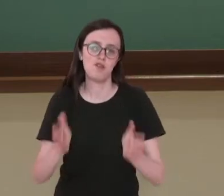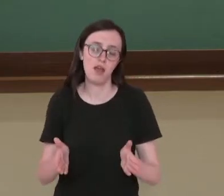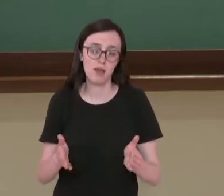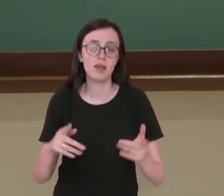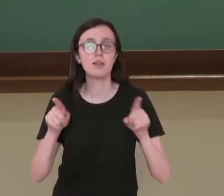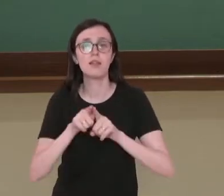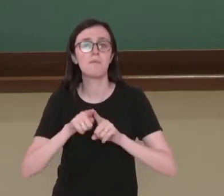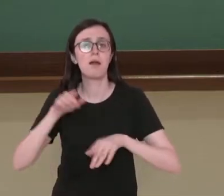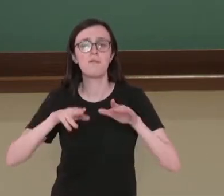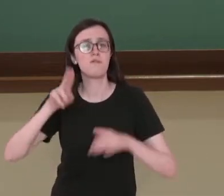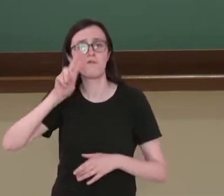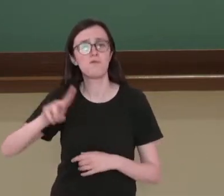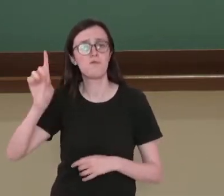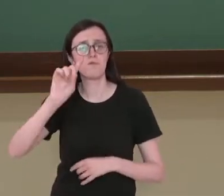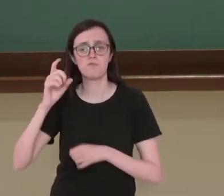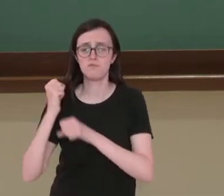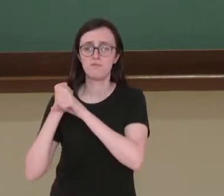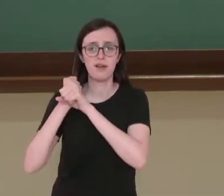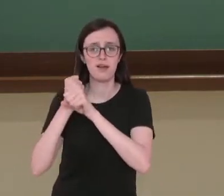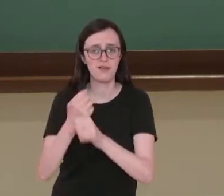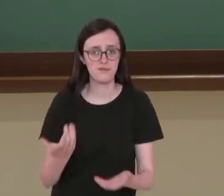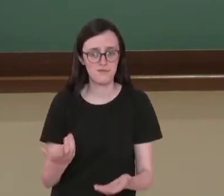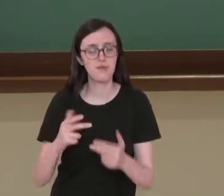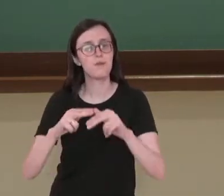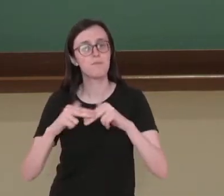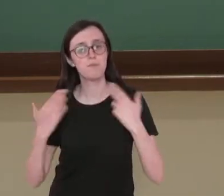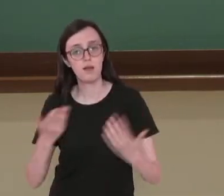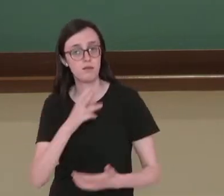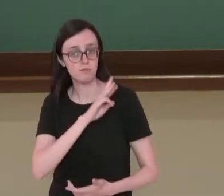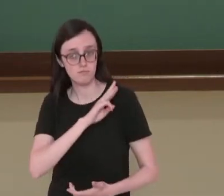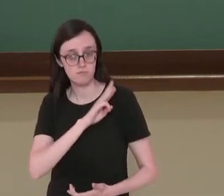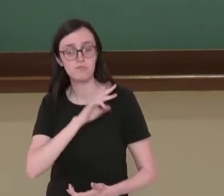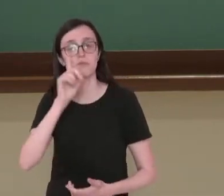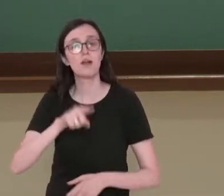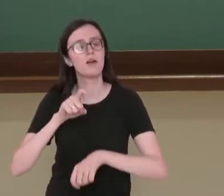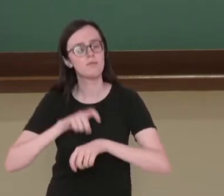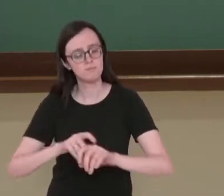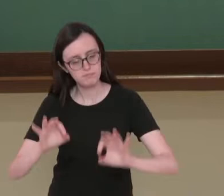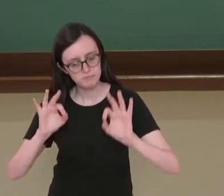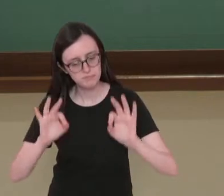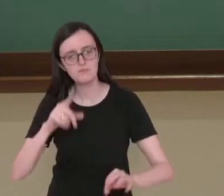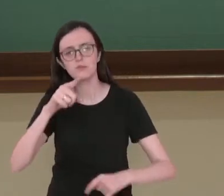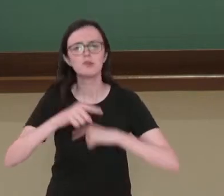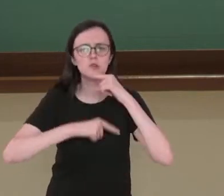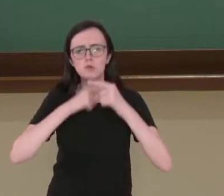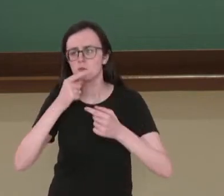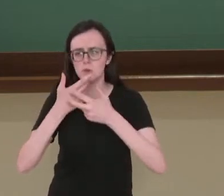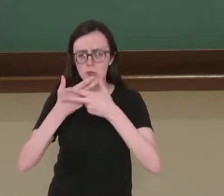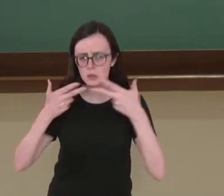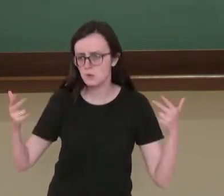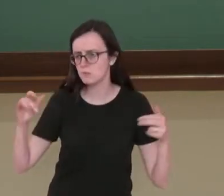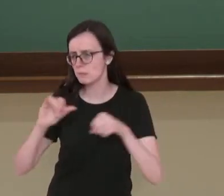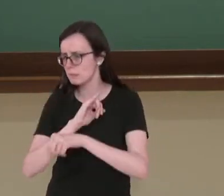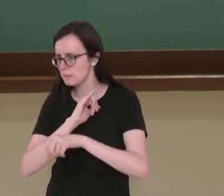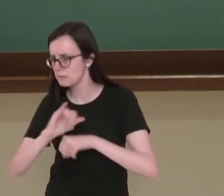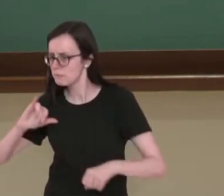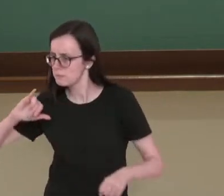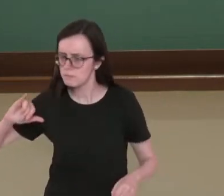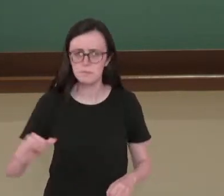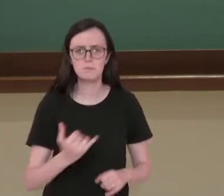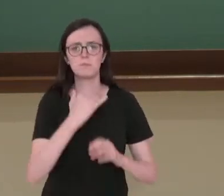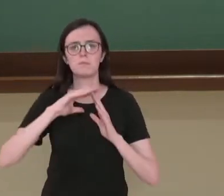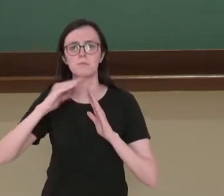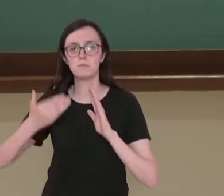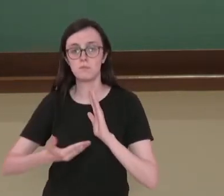vezes não estão utilizando esses últimos anos. E agora, no terceiro ano, é a hora de tirar todas as ferramentas e essas ferramentas